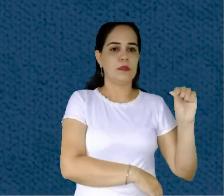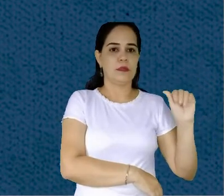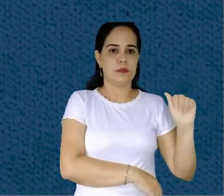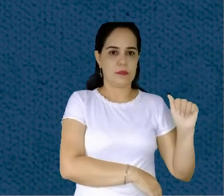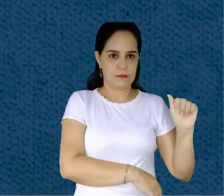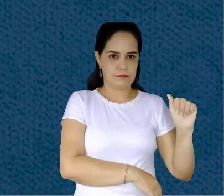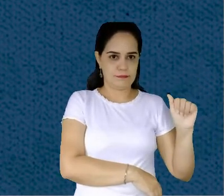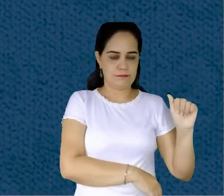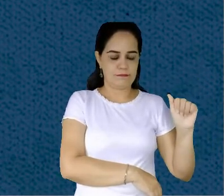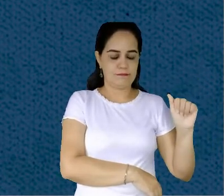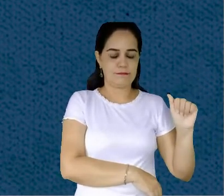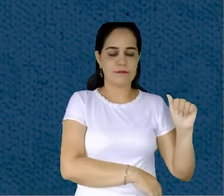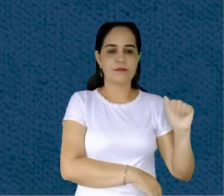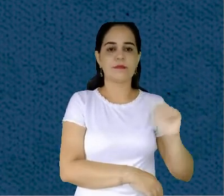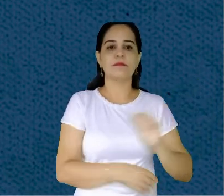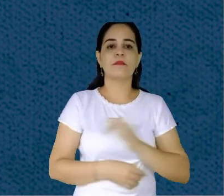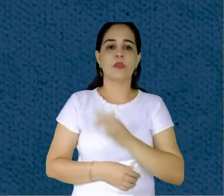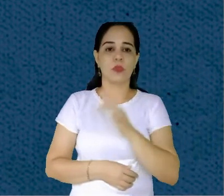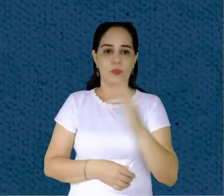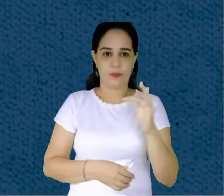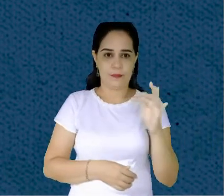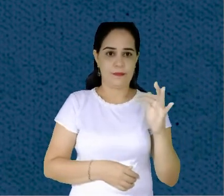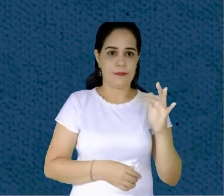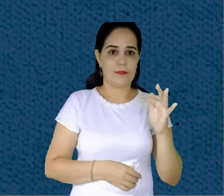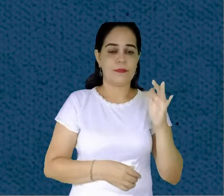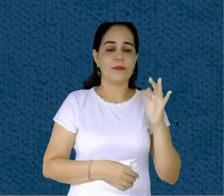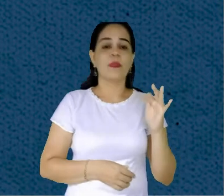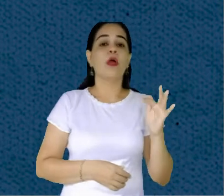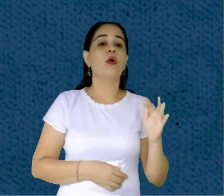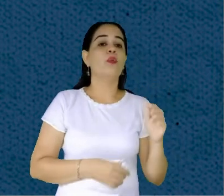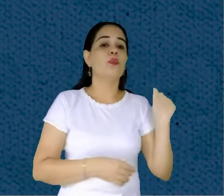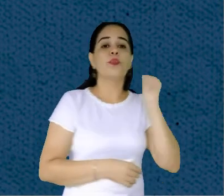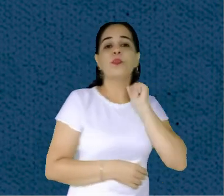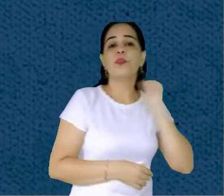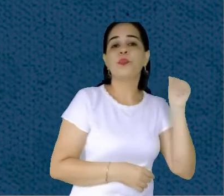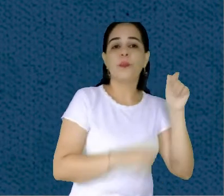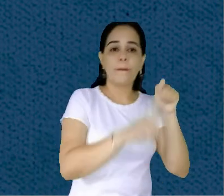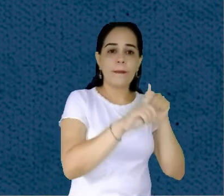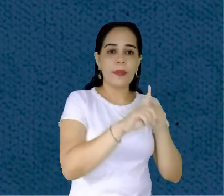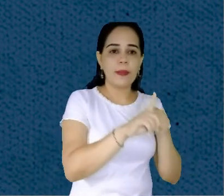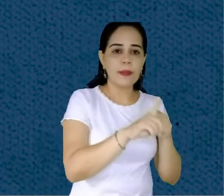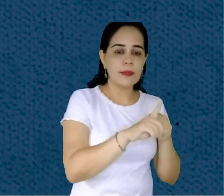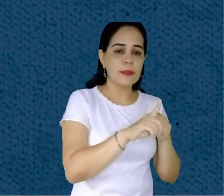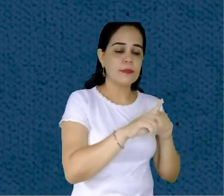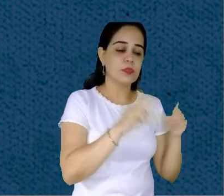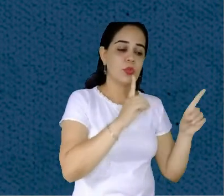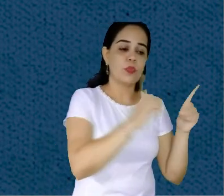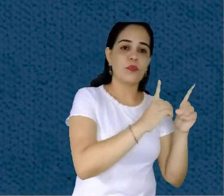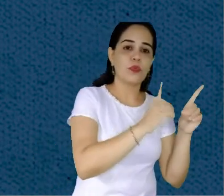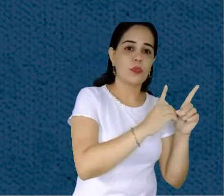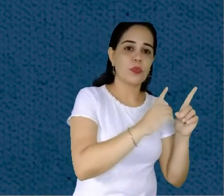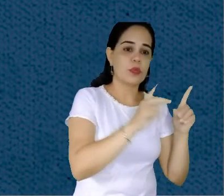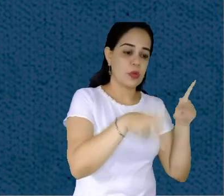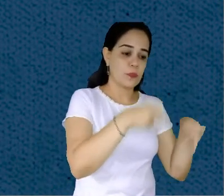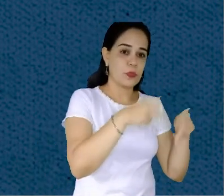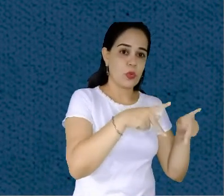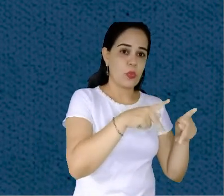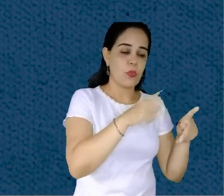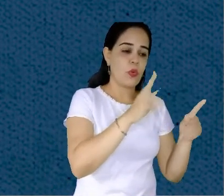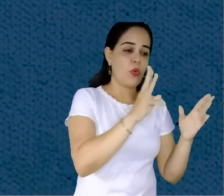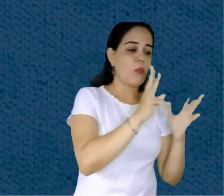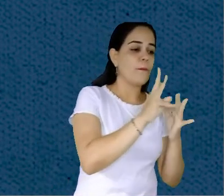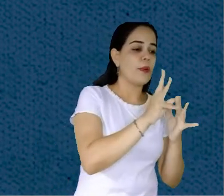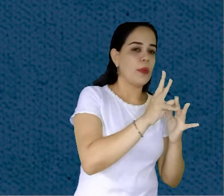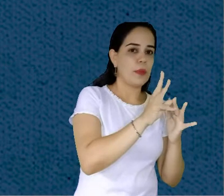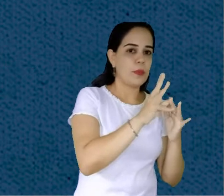Canadá, neste verão, para a festa de Santa Ana, no dia 26 de julho. Tá?